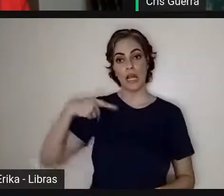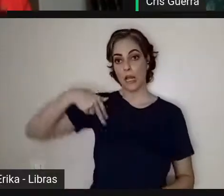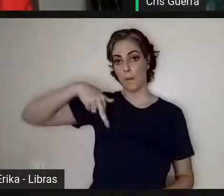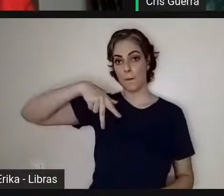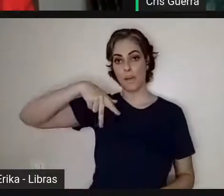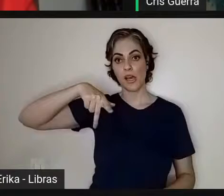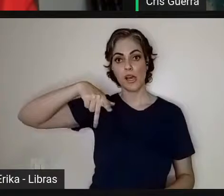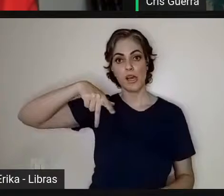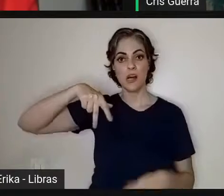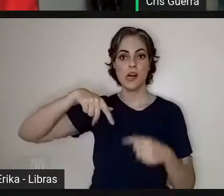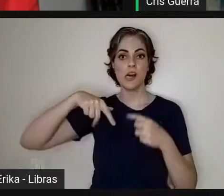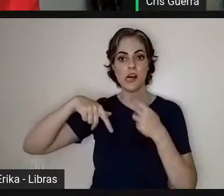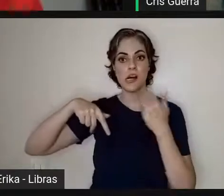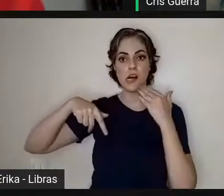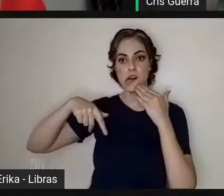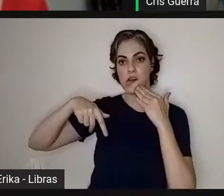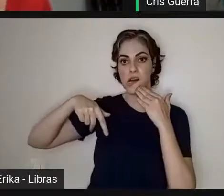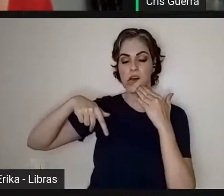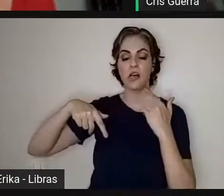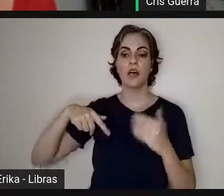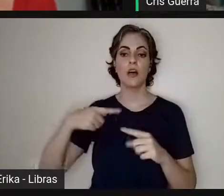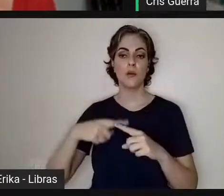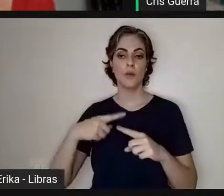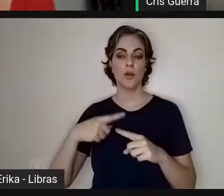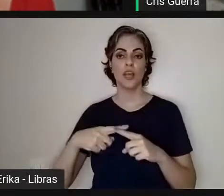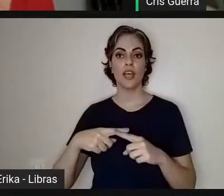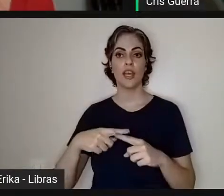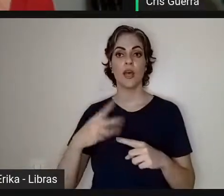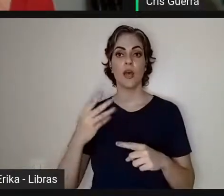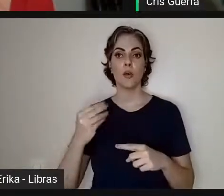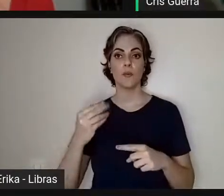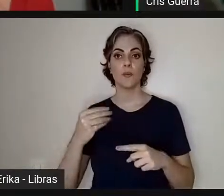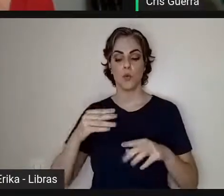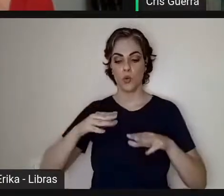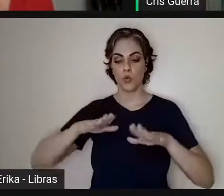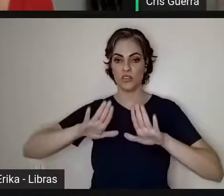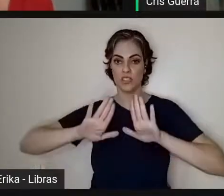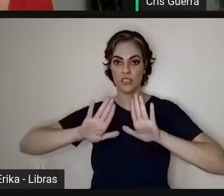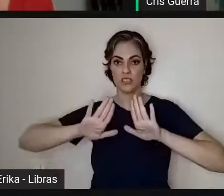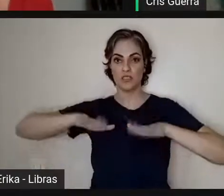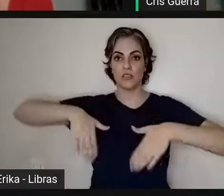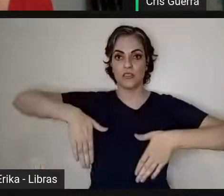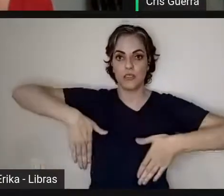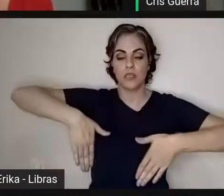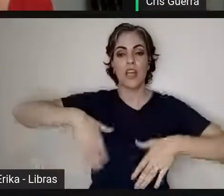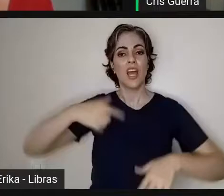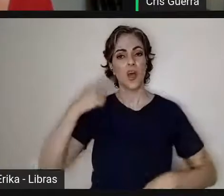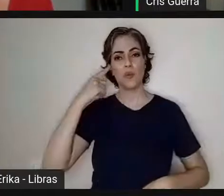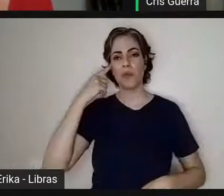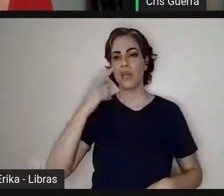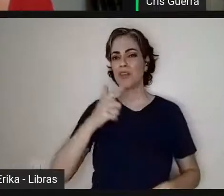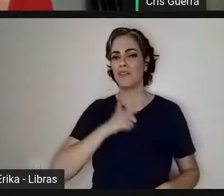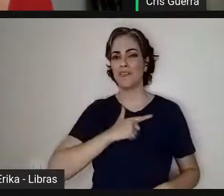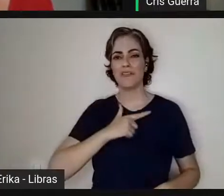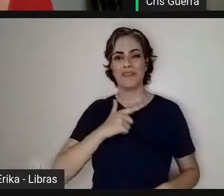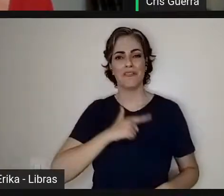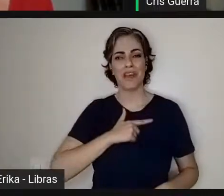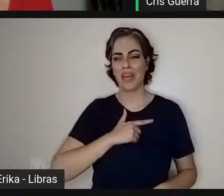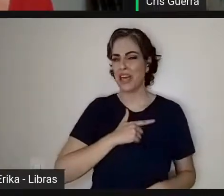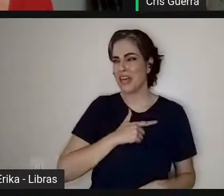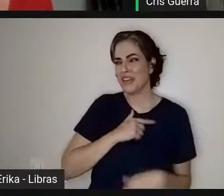porque na verdade, a gente tem uma hiperflexibilidade que a perninha vai para trás, assim. Eu achava aquilo horroroso quando eu era mais